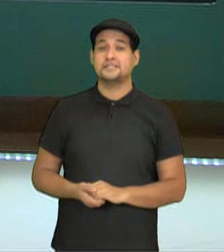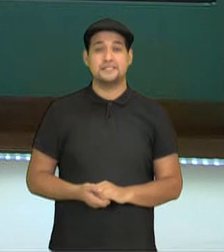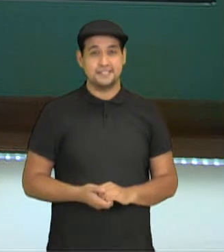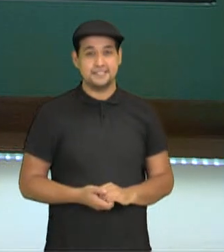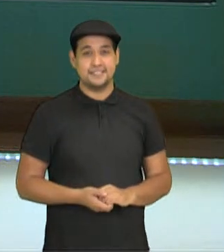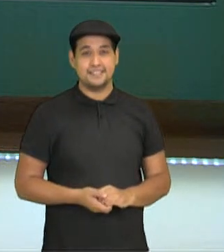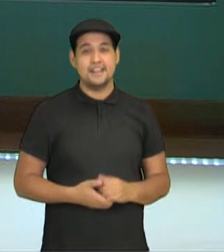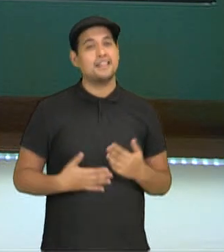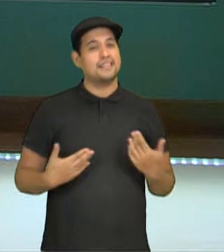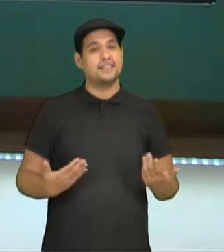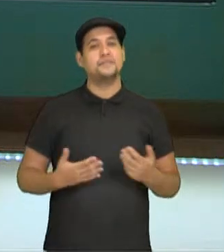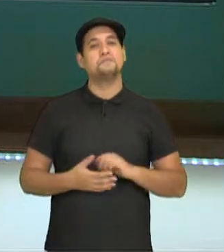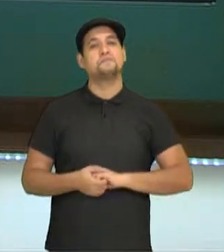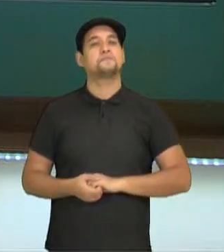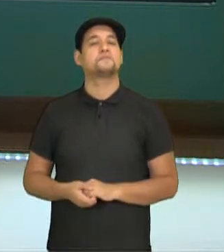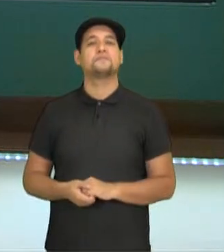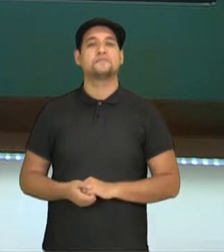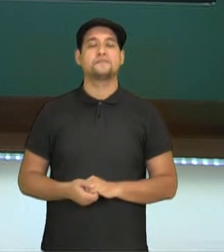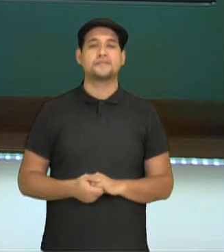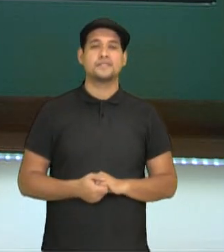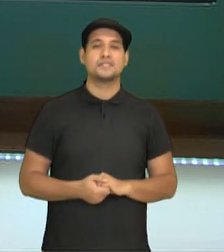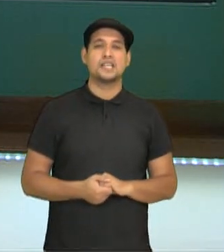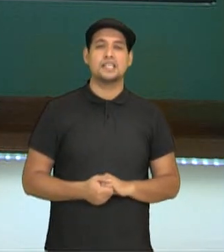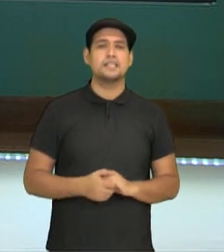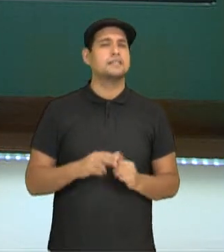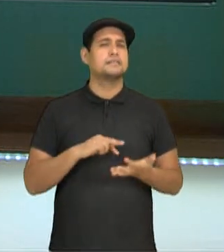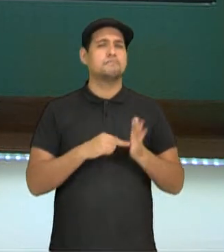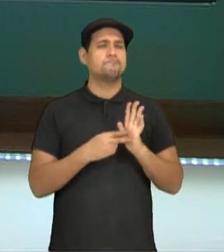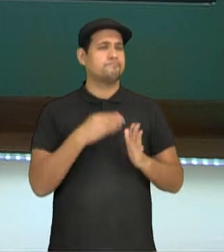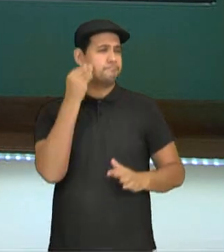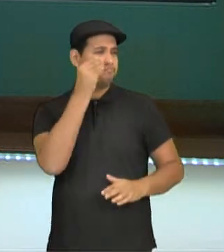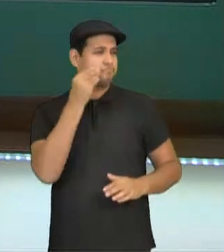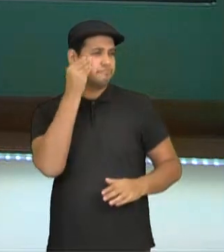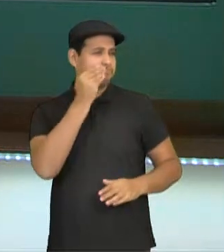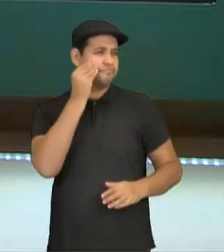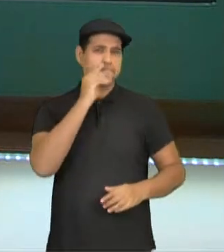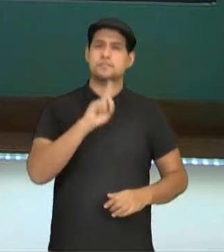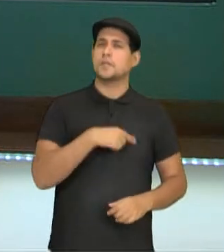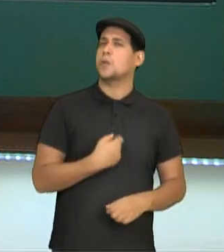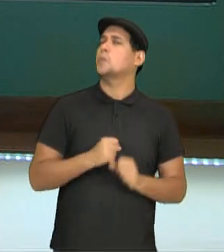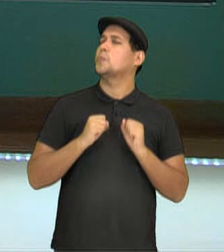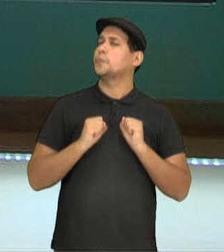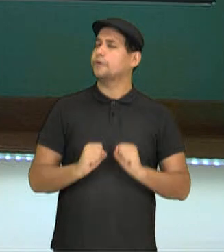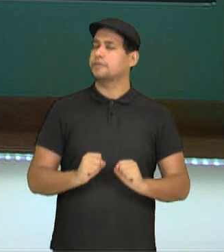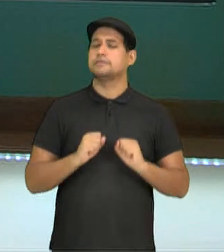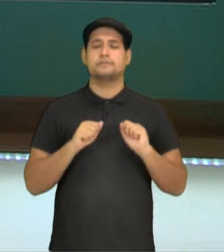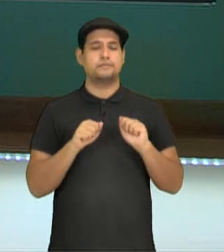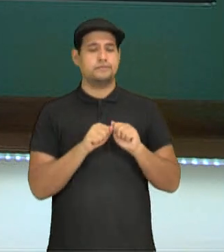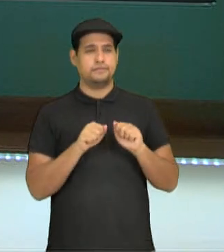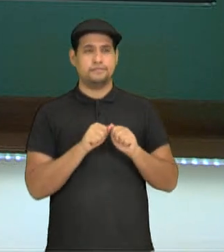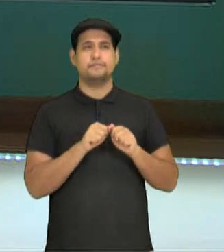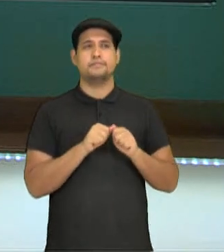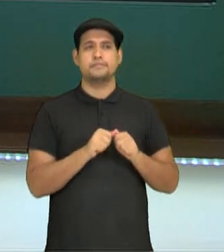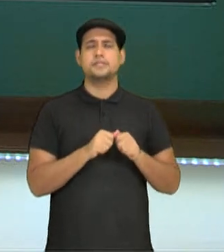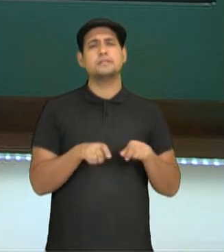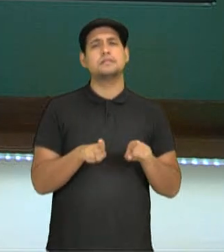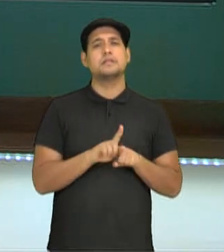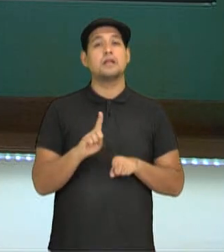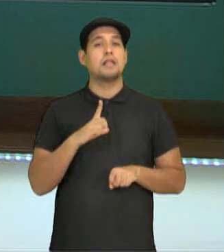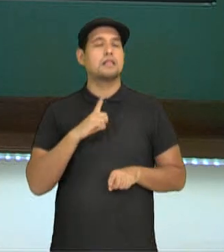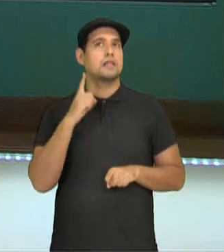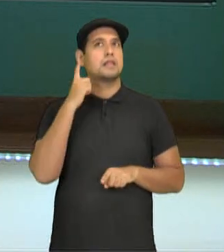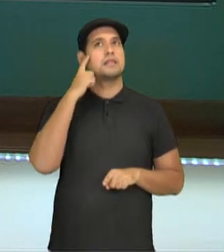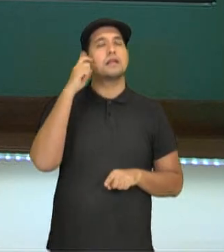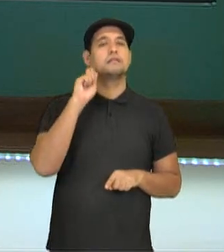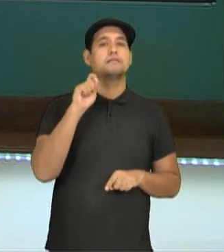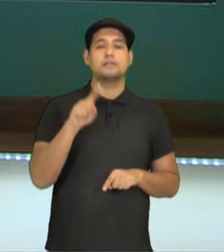Então, são experiências, né, que a gente pode ter para ter uma